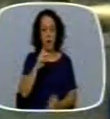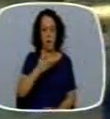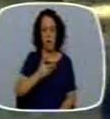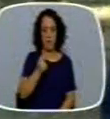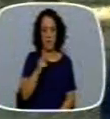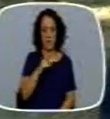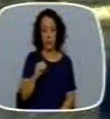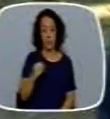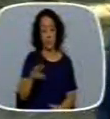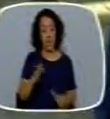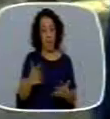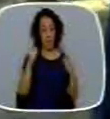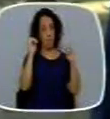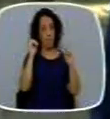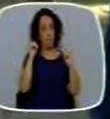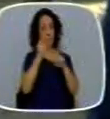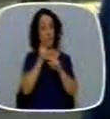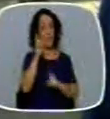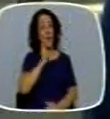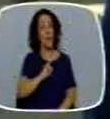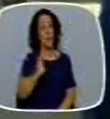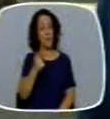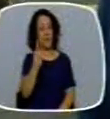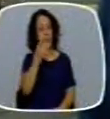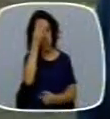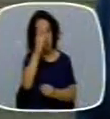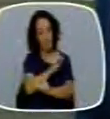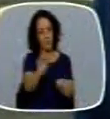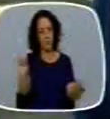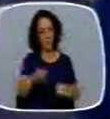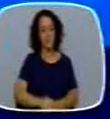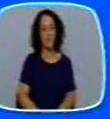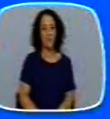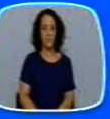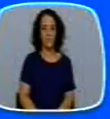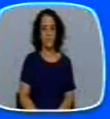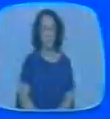é tempo de me despedir porque a nossa Tânia Ribas de Oliveira tem um recado para lhe dar.